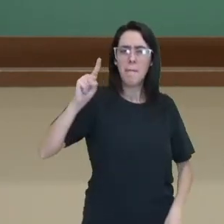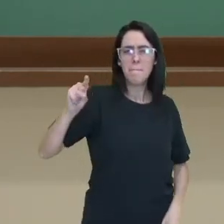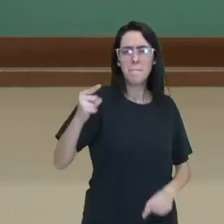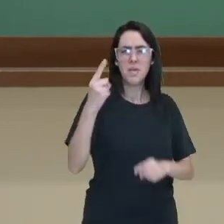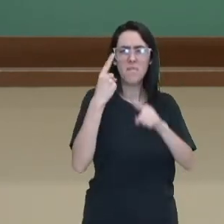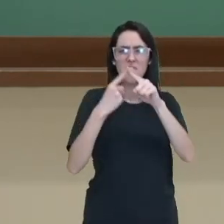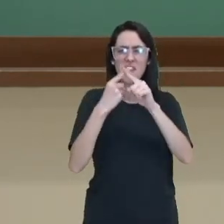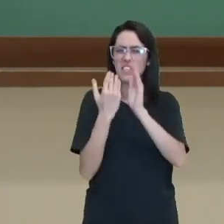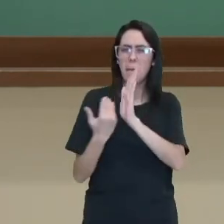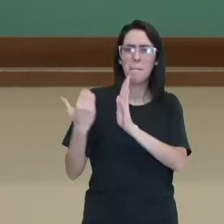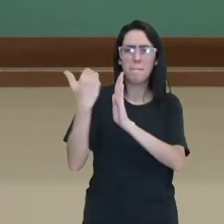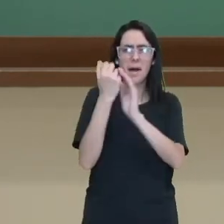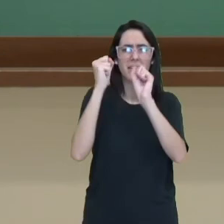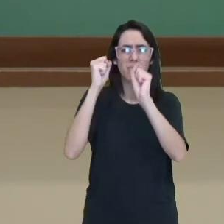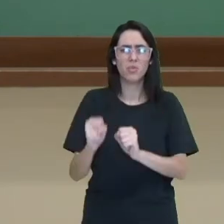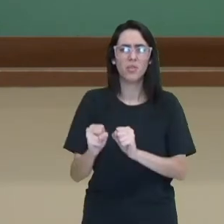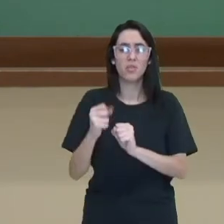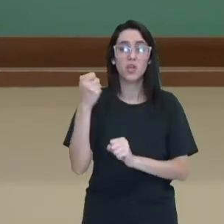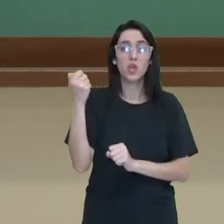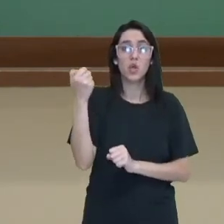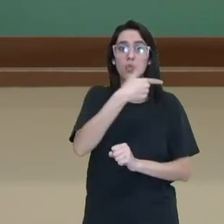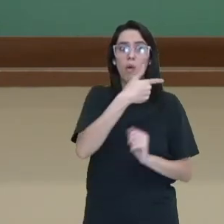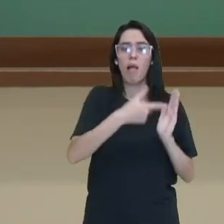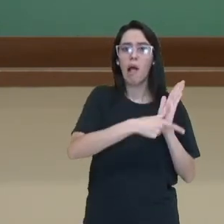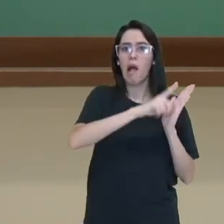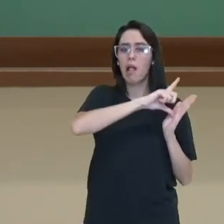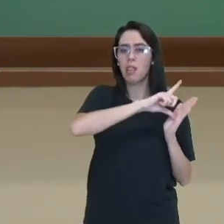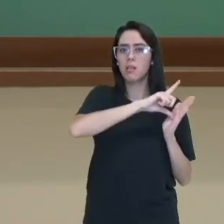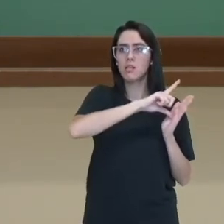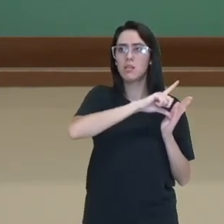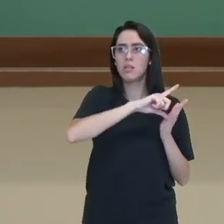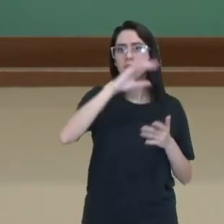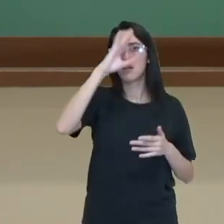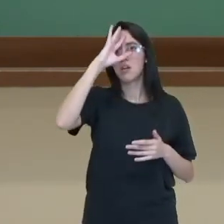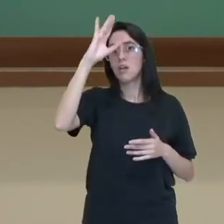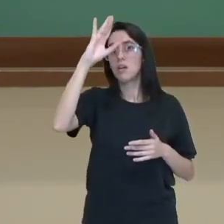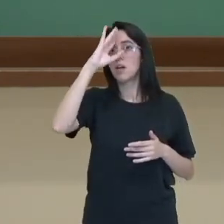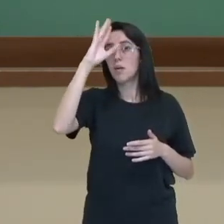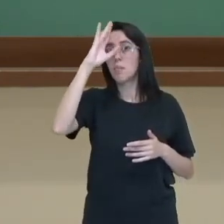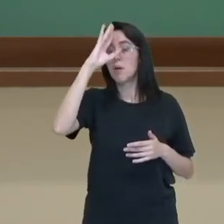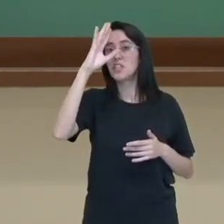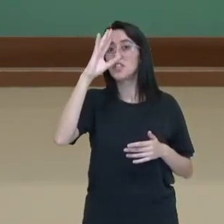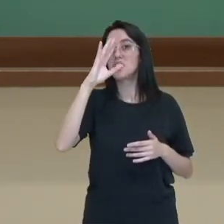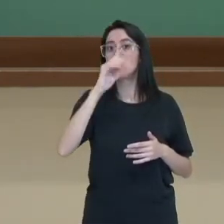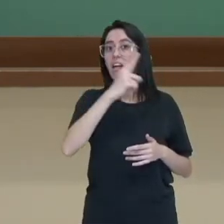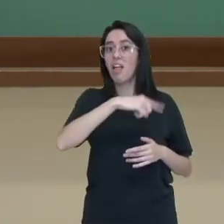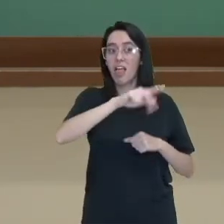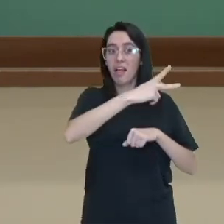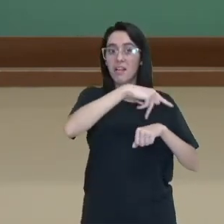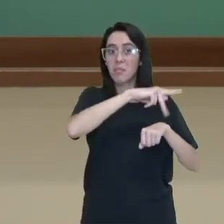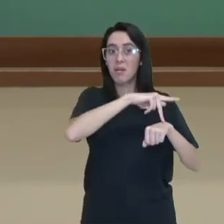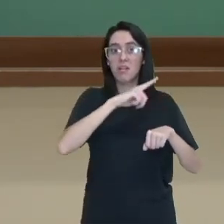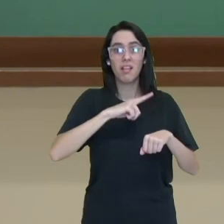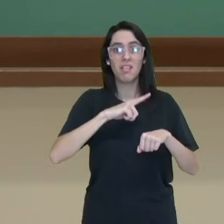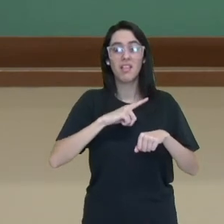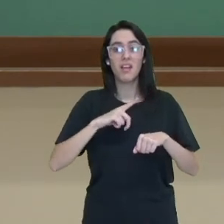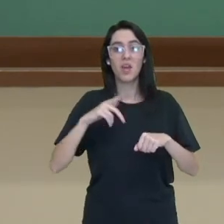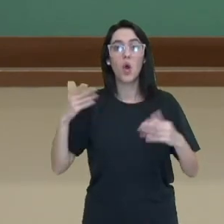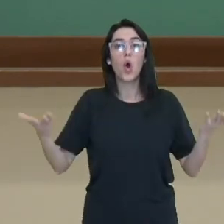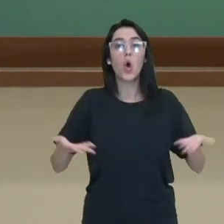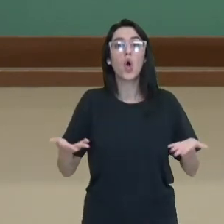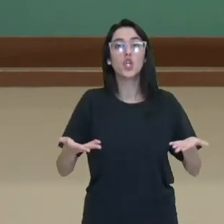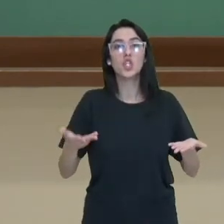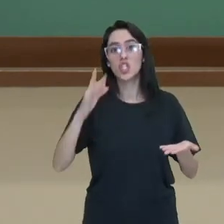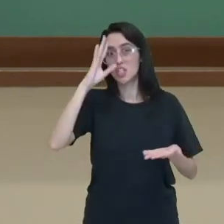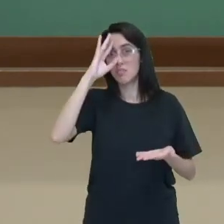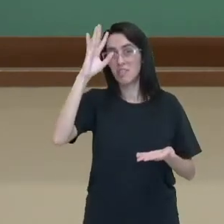poderosa do que uma que foi solta 9 anos antes, imagina o poder de fogo que esses países não teriam desenvolvido não fossem